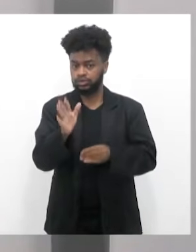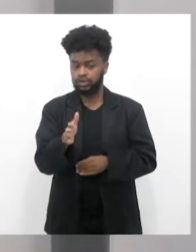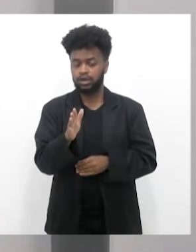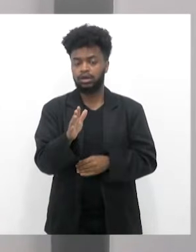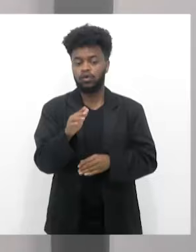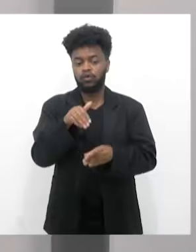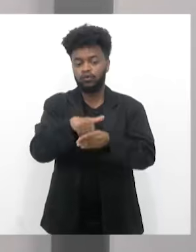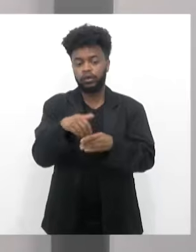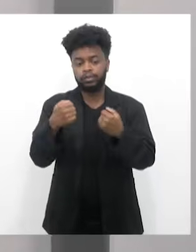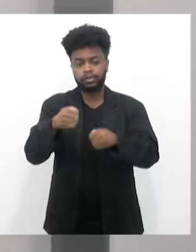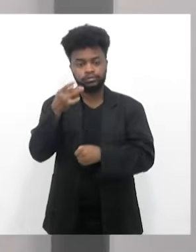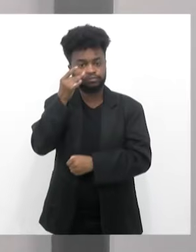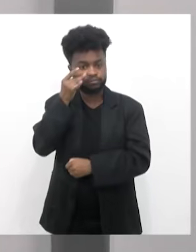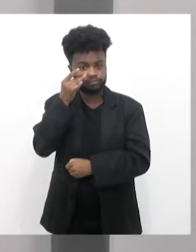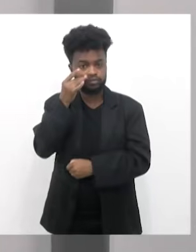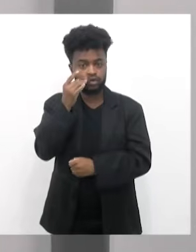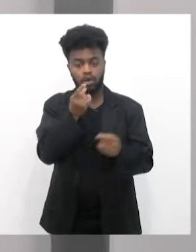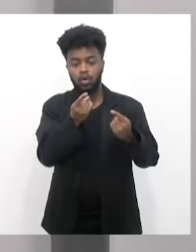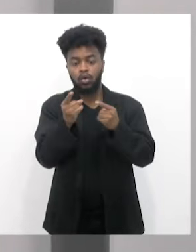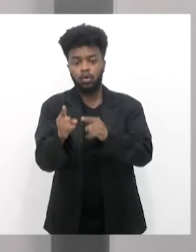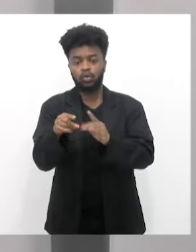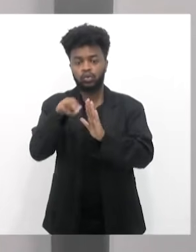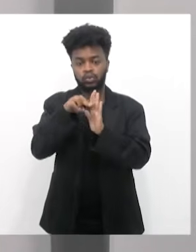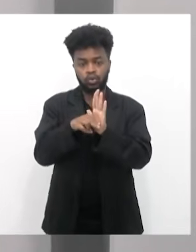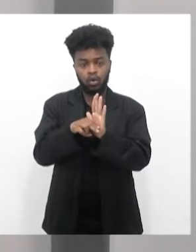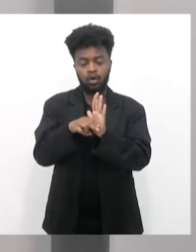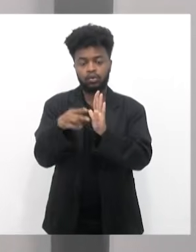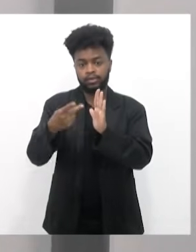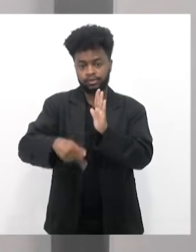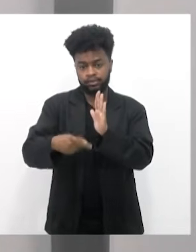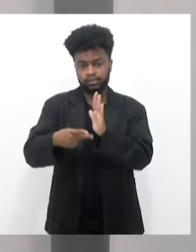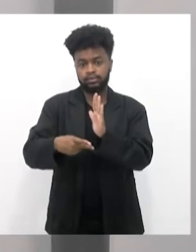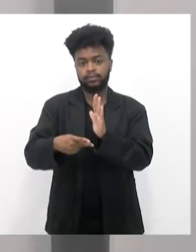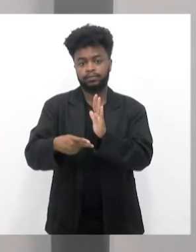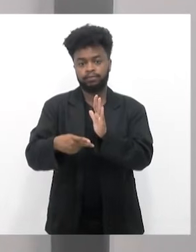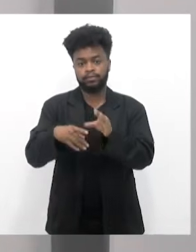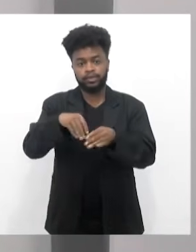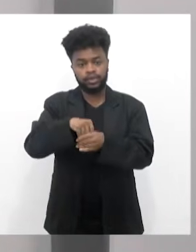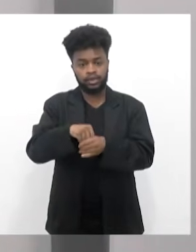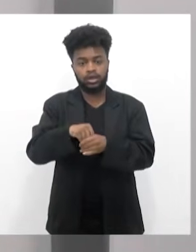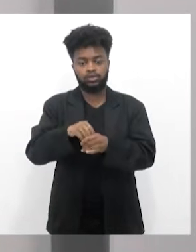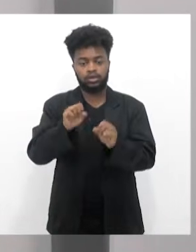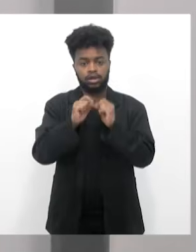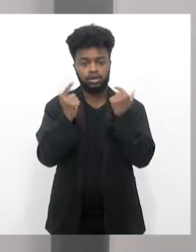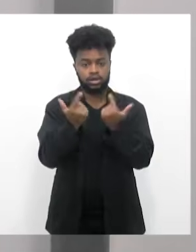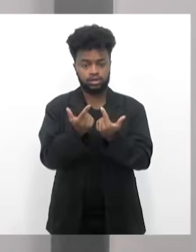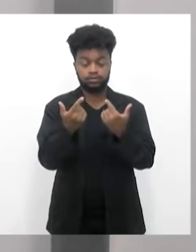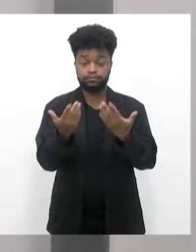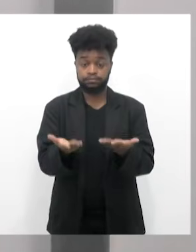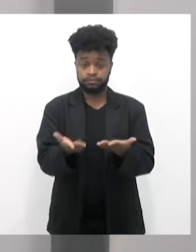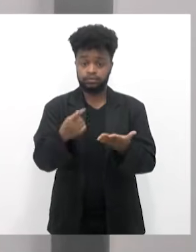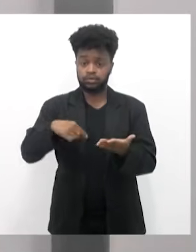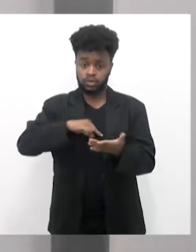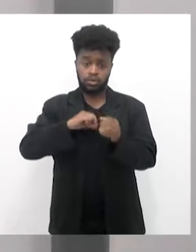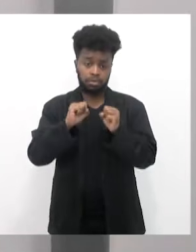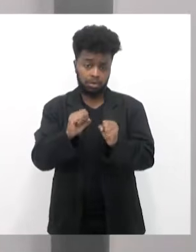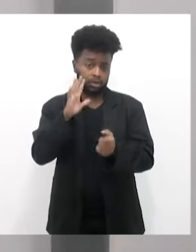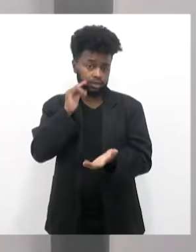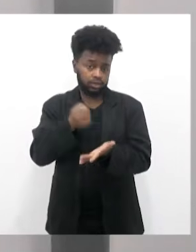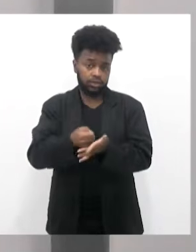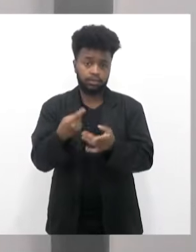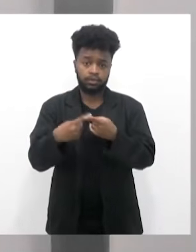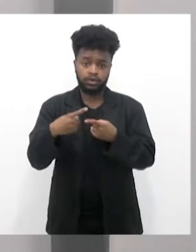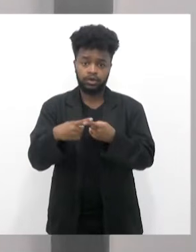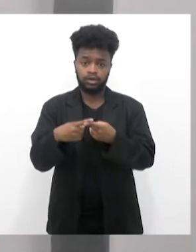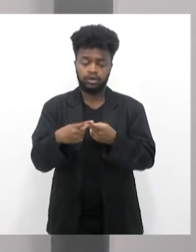o voto tem que ser presencial, contrariando uma norma instituída num procedimento interno da Casa. Portanto, a gente tem autoridade para isso, porque está